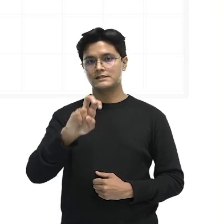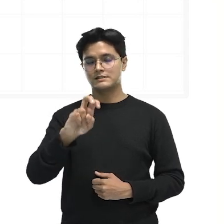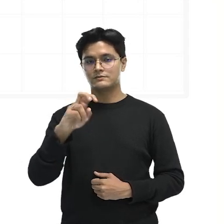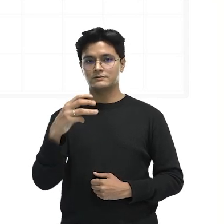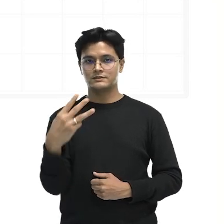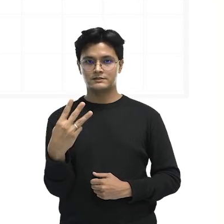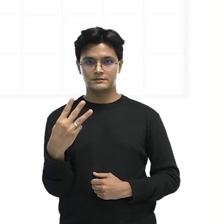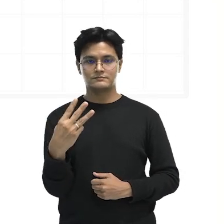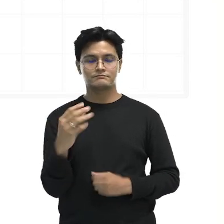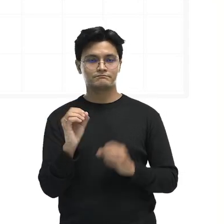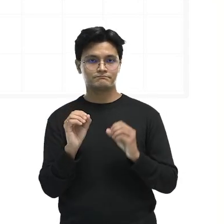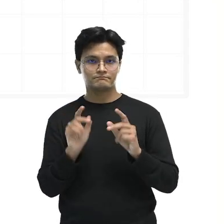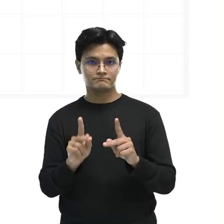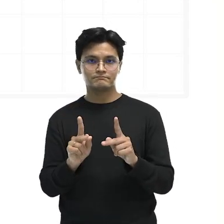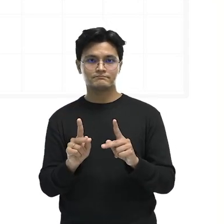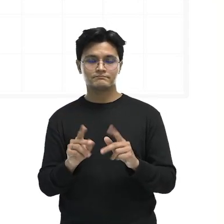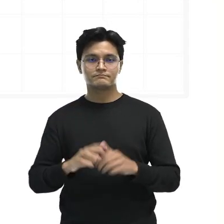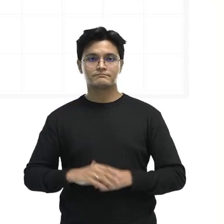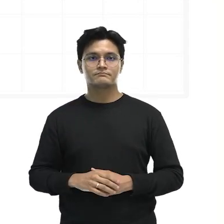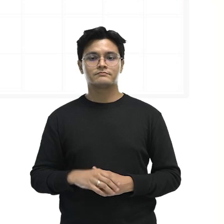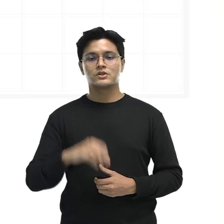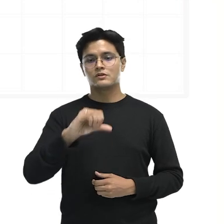953, ok?